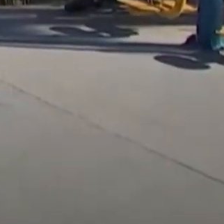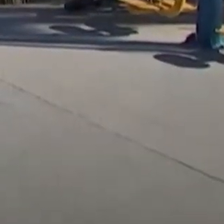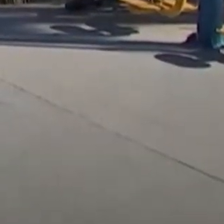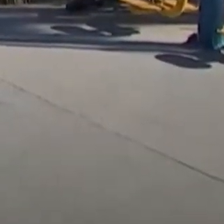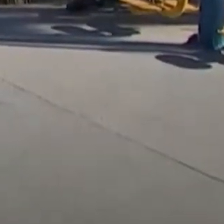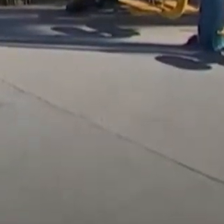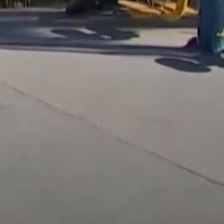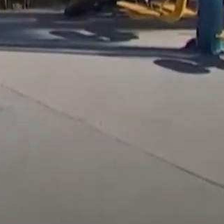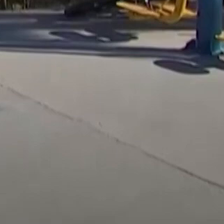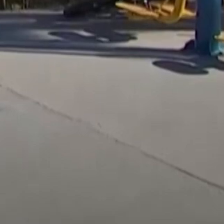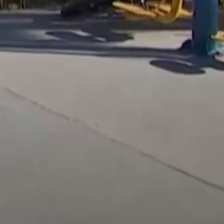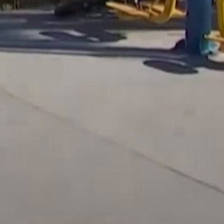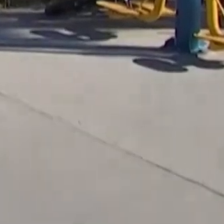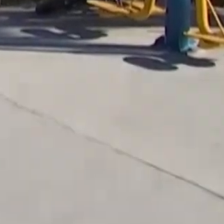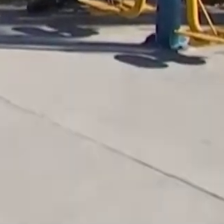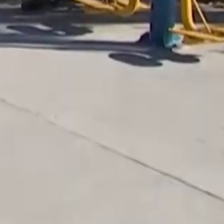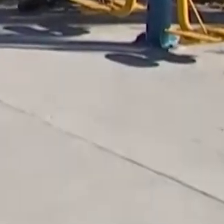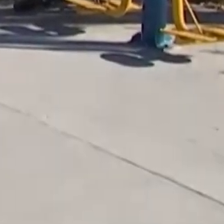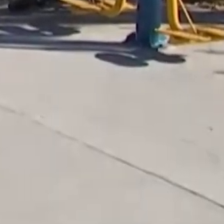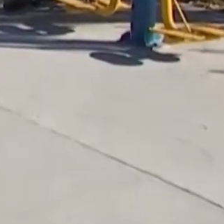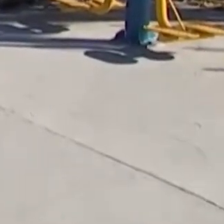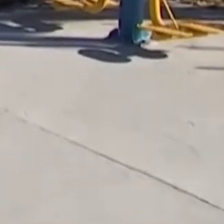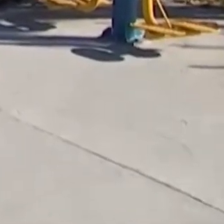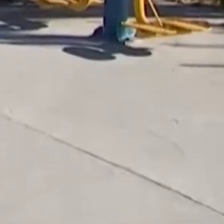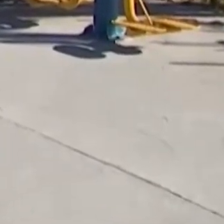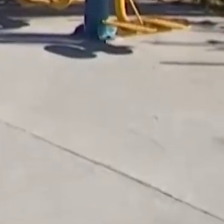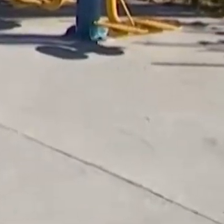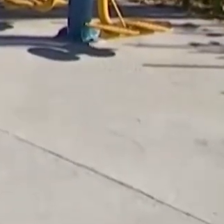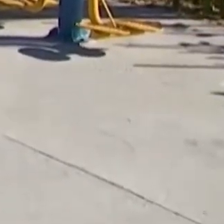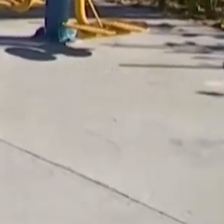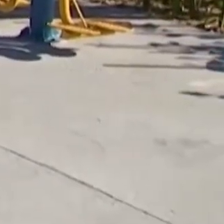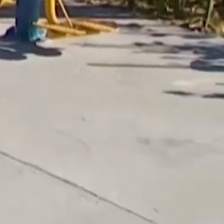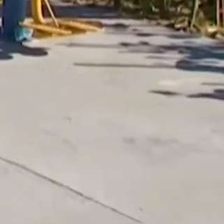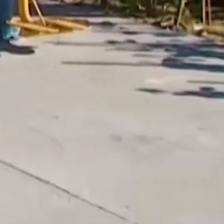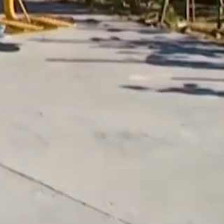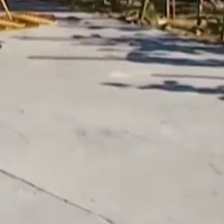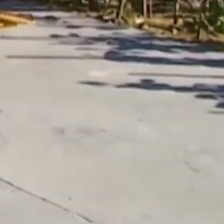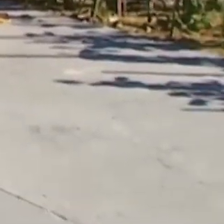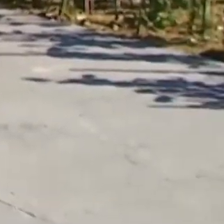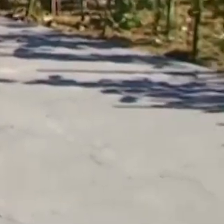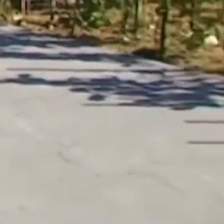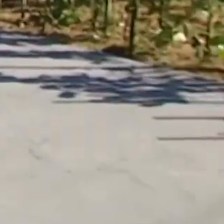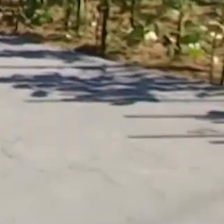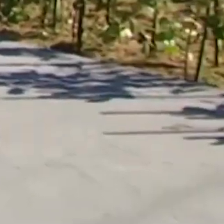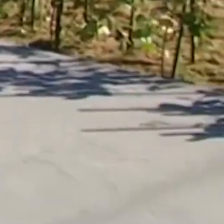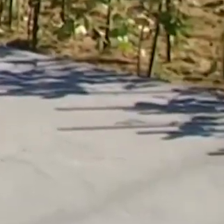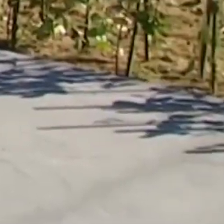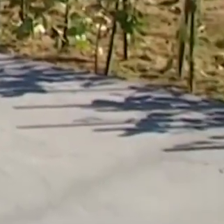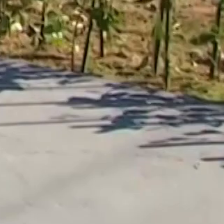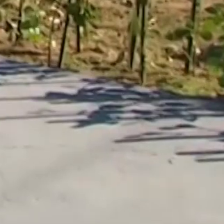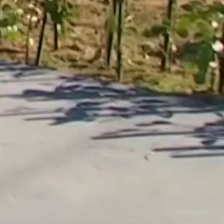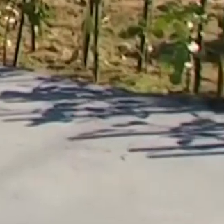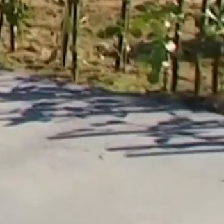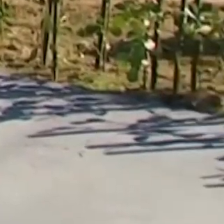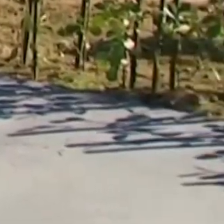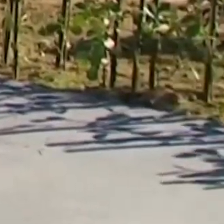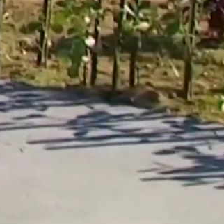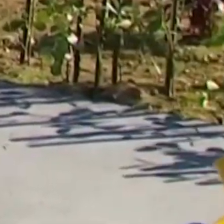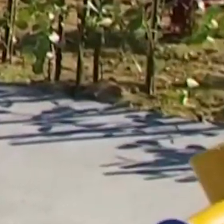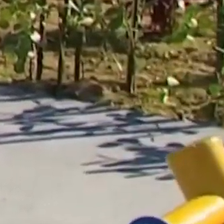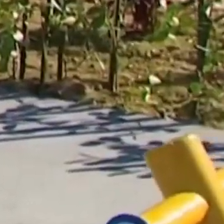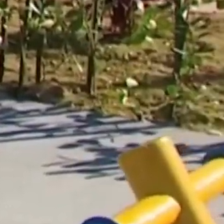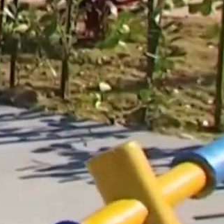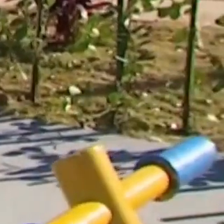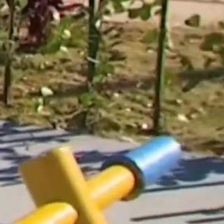na Praça do Cruzeirinho. Por exemplo, onde eu estou agora é uma academia para melhor idade. Olha só, e ali tem